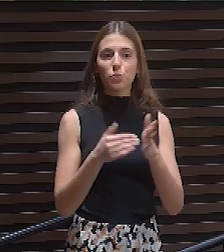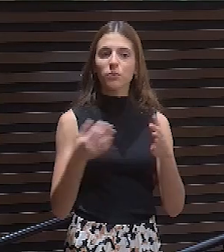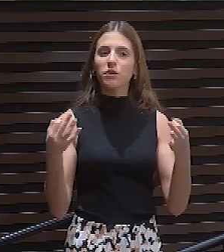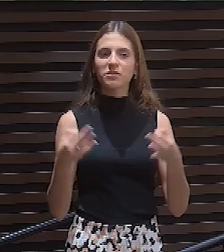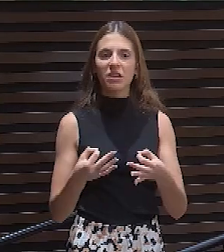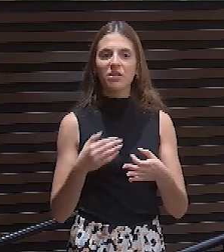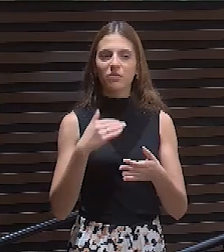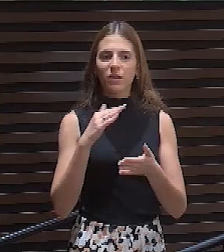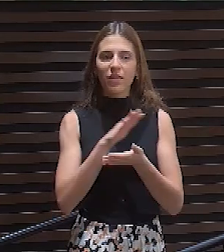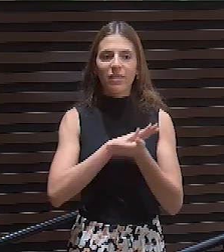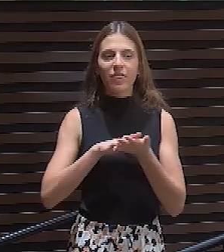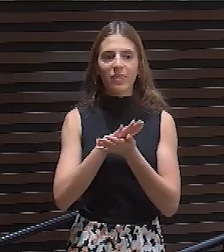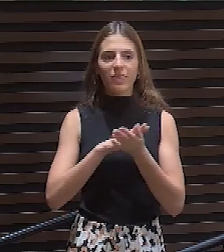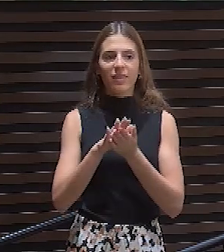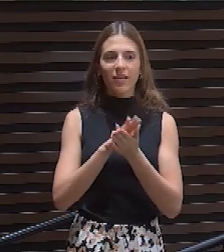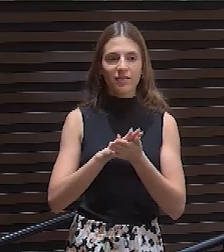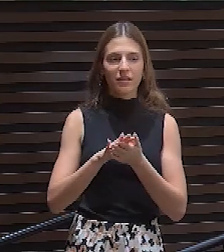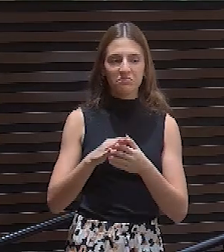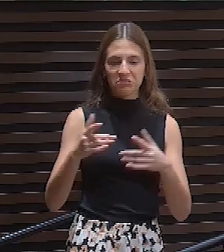lugar.